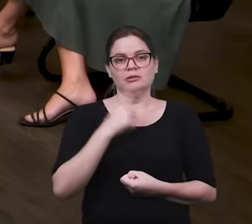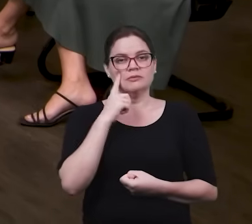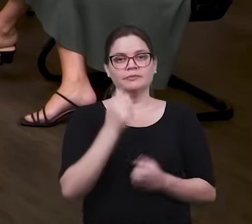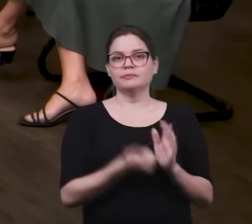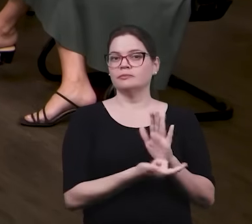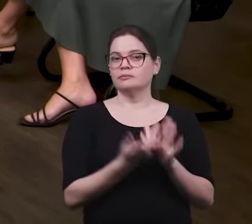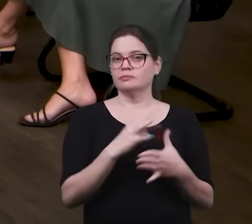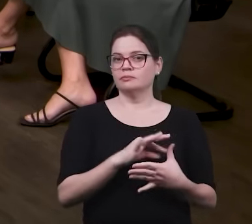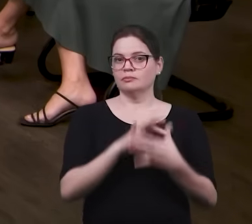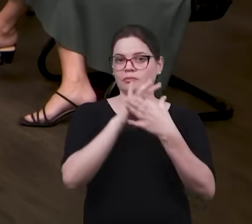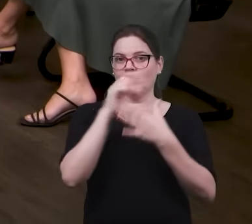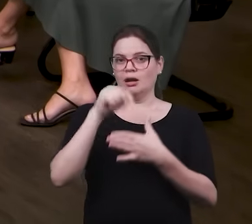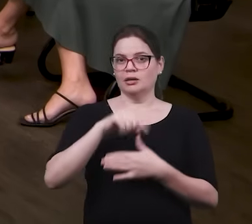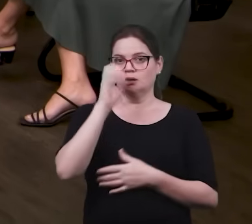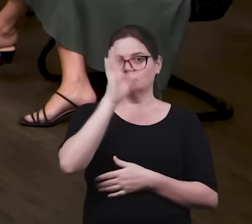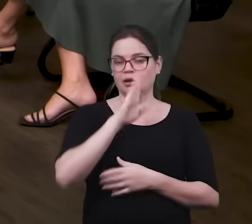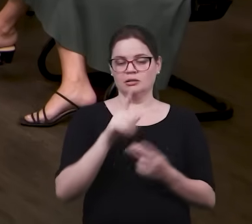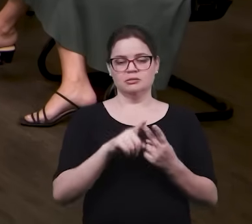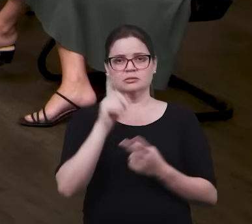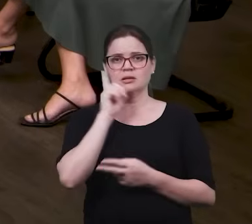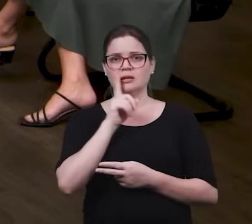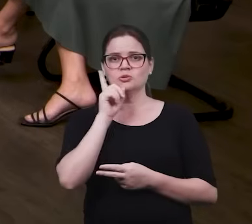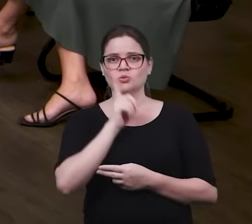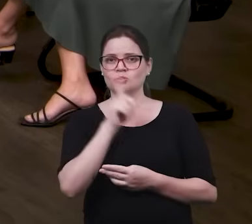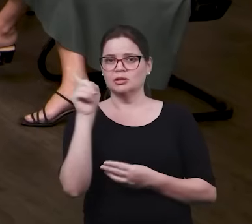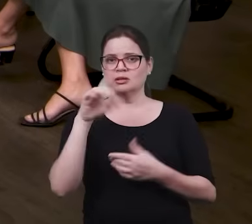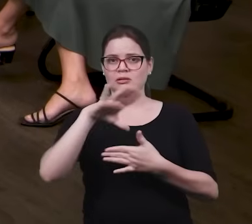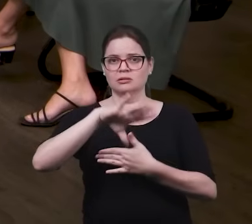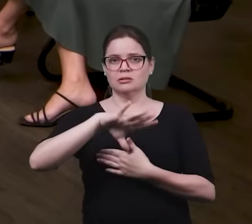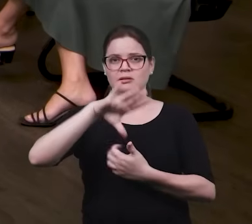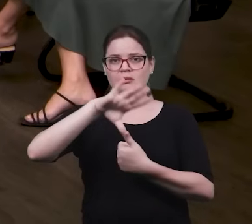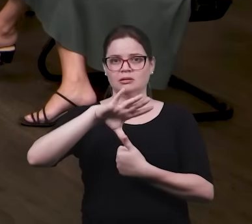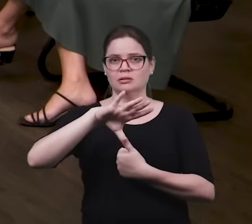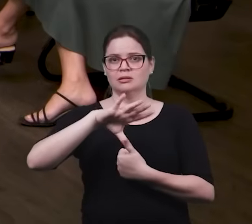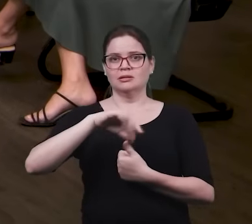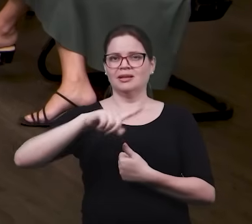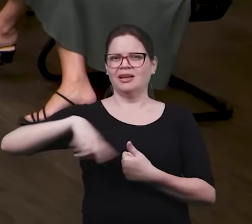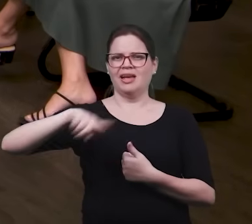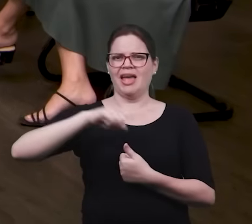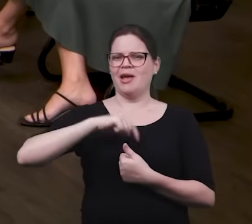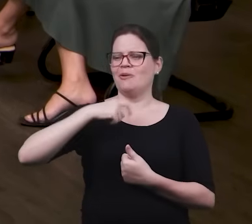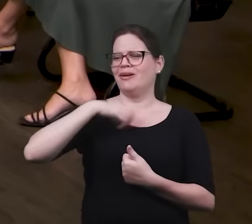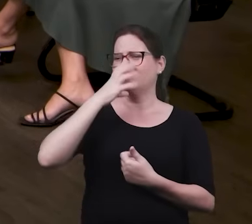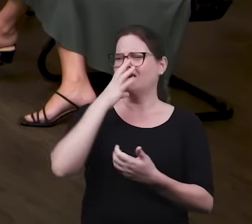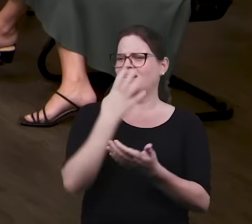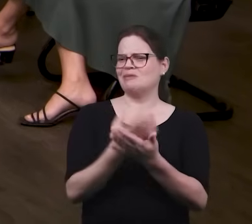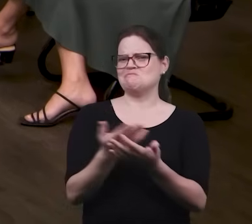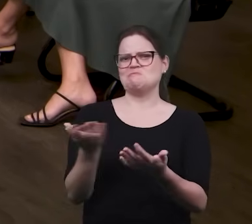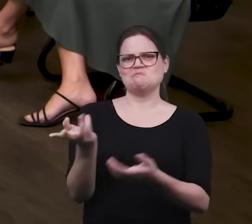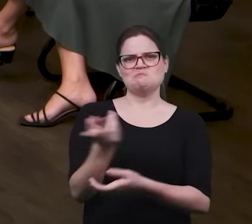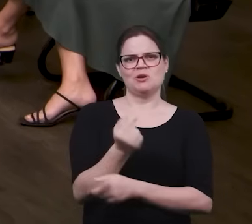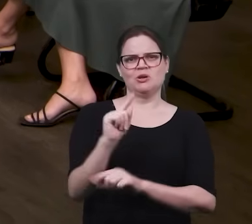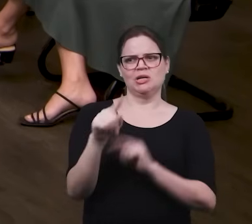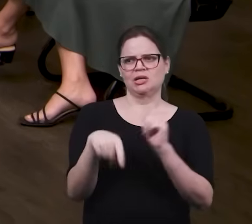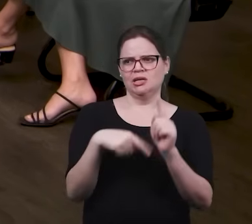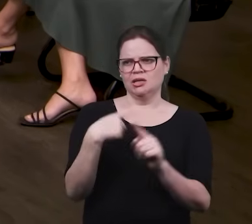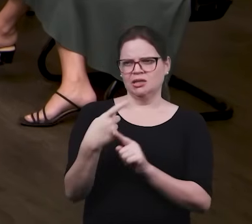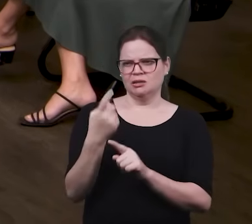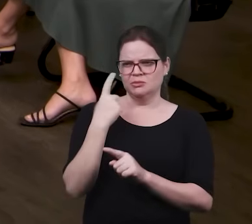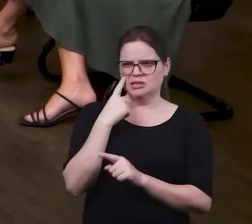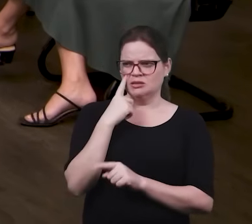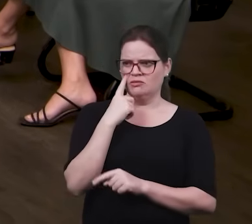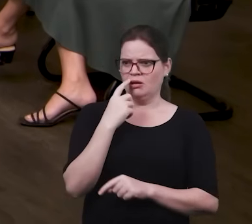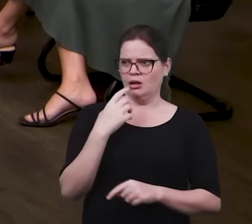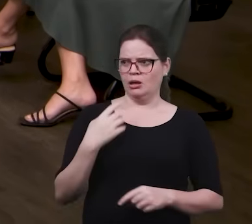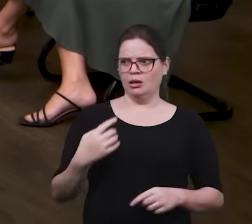conhecemos aqui no Brasil, nos Estados Unidos da América, extremamente admirados, e vieram as